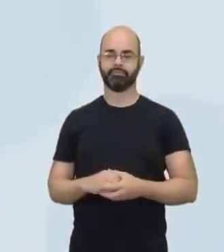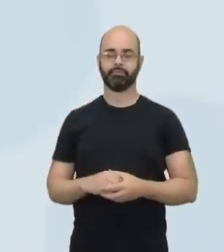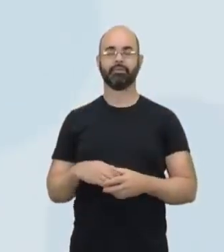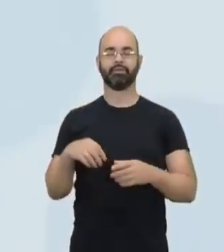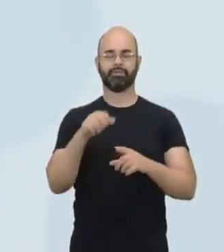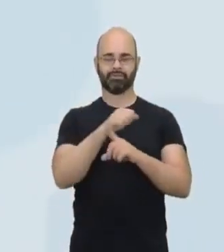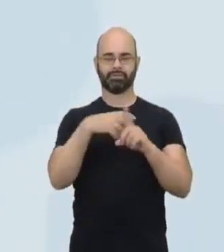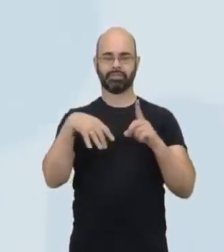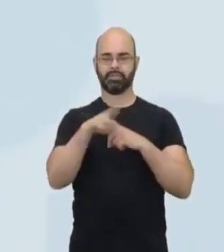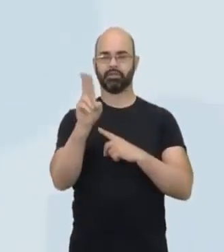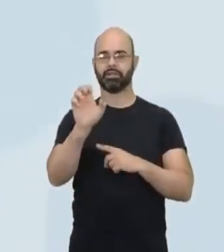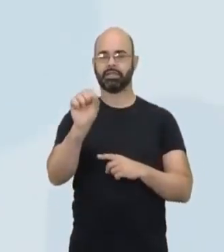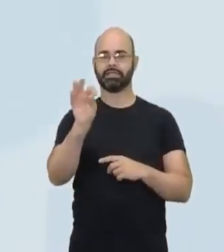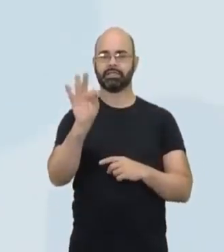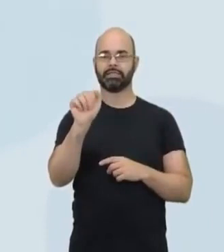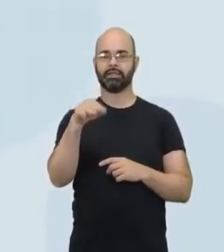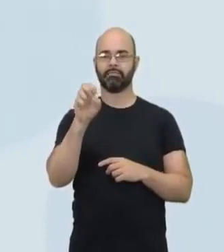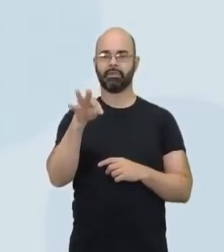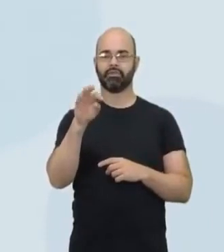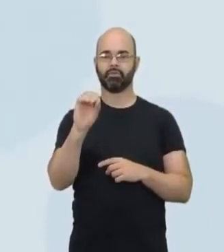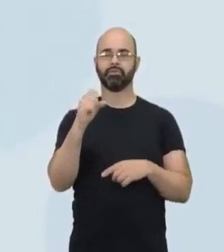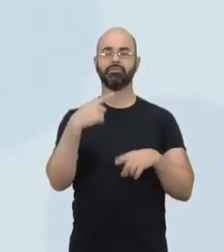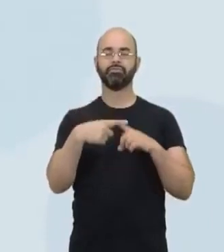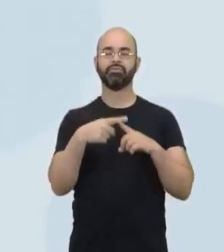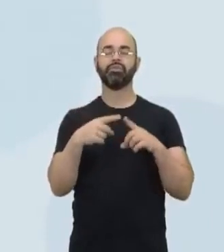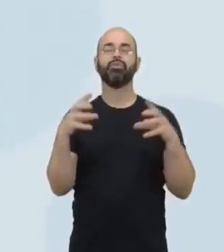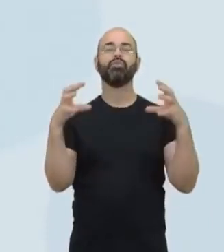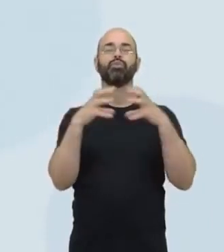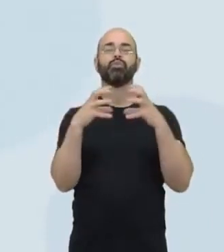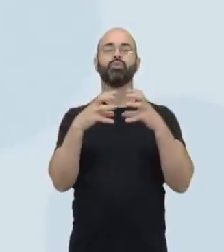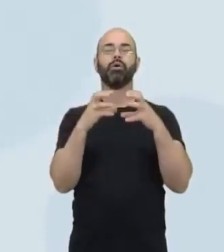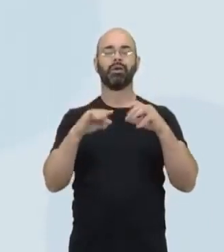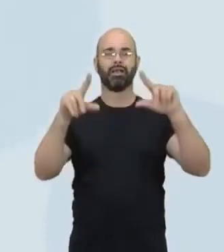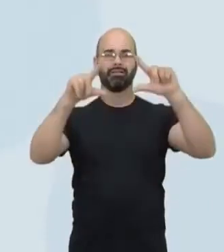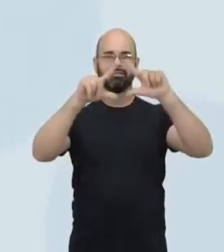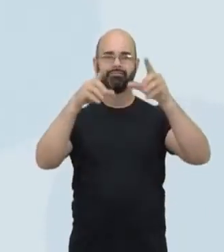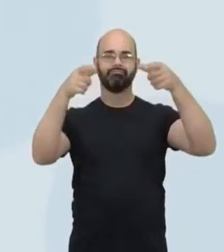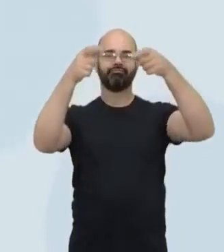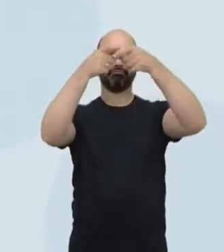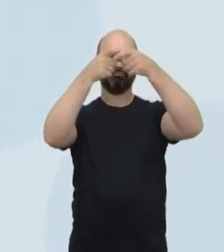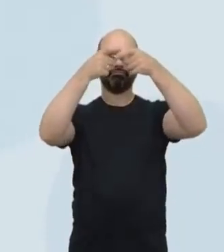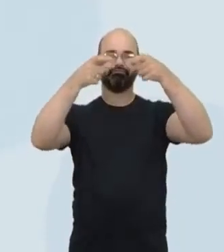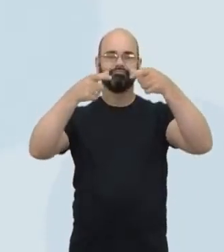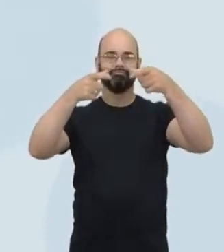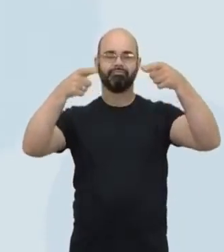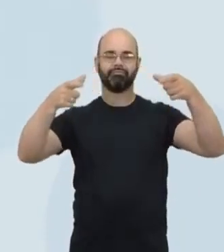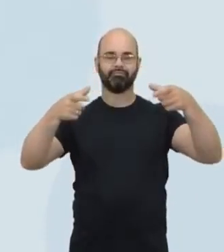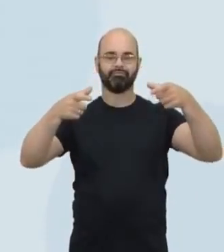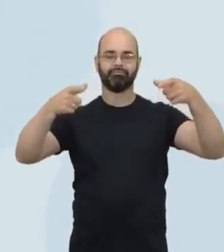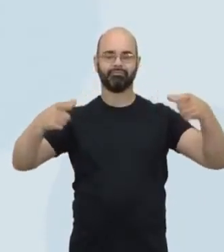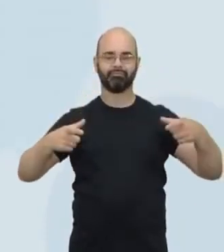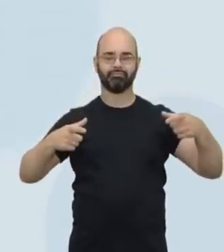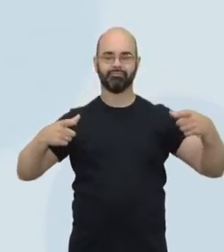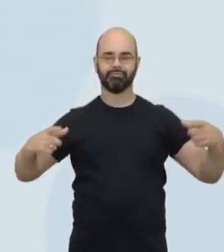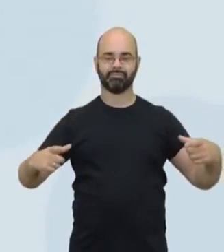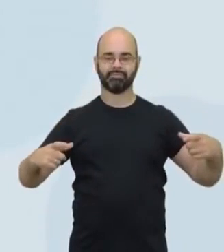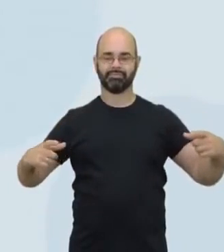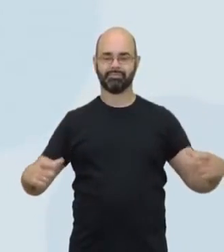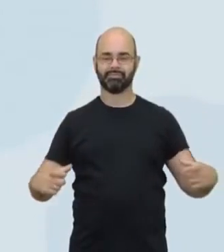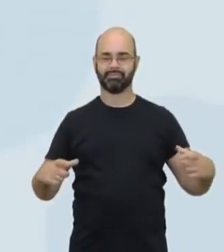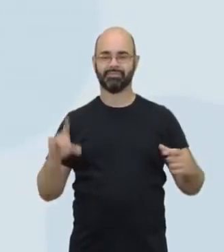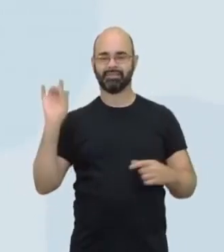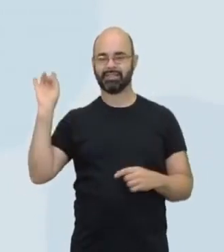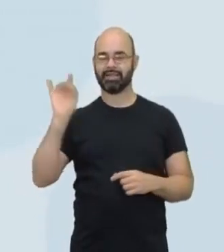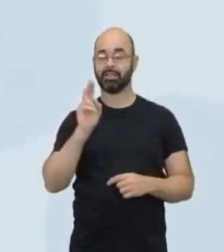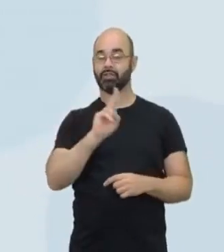ela de estamentos, né? Porque cada grupo está em um estamento, né? Está em uma parte, tá vendo? Cada partezinha dessa é um